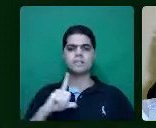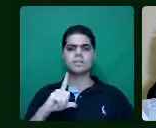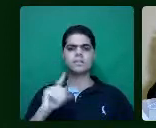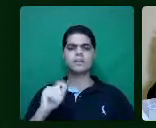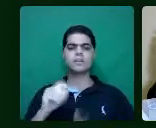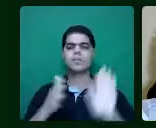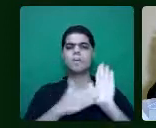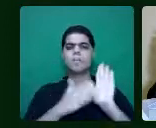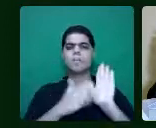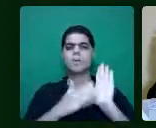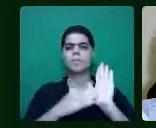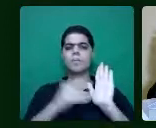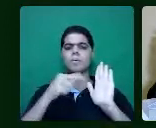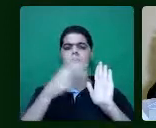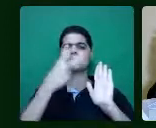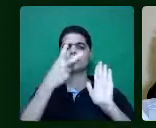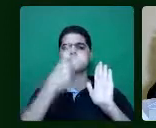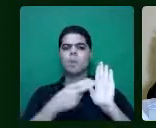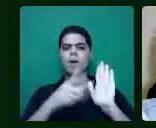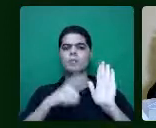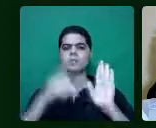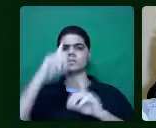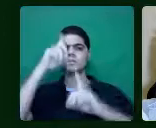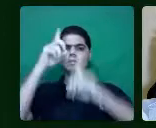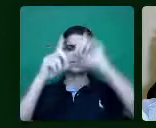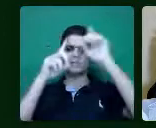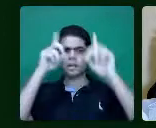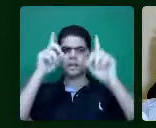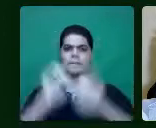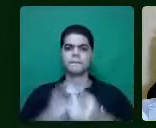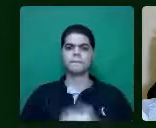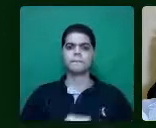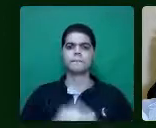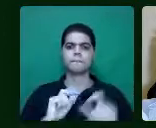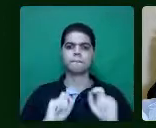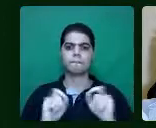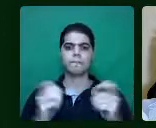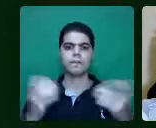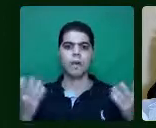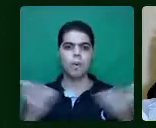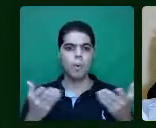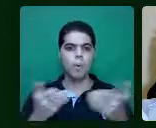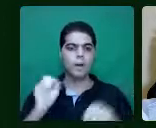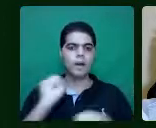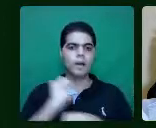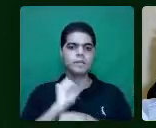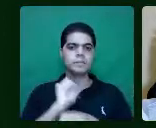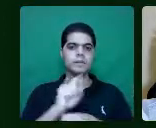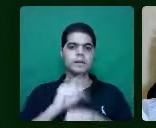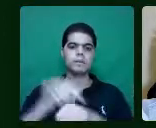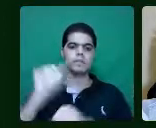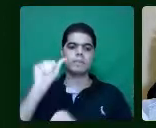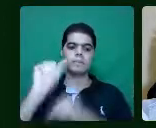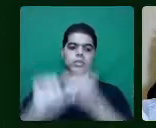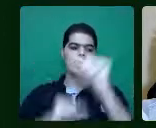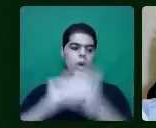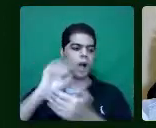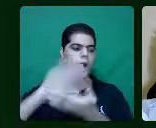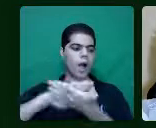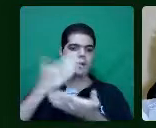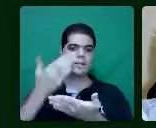e ideia na maratona. Tá. Só um pouquinho, Lucas, antes de responder essa pergunta, eu vou dar um tempinho aqui para trocar. A gente vai trocar o tradutor